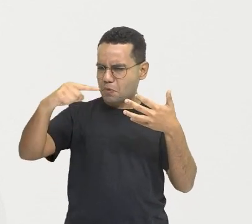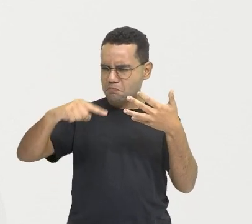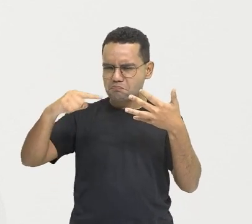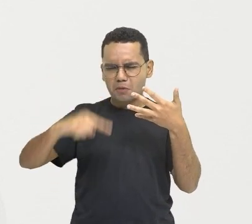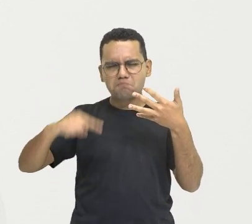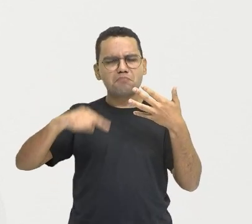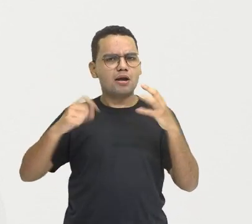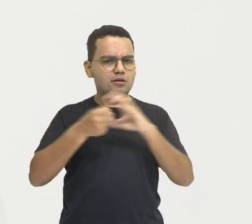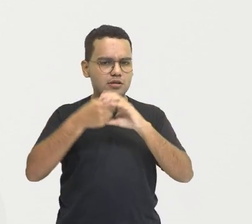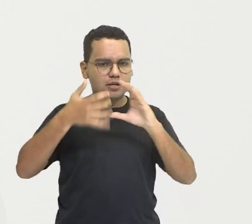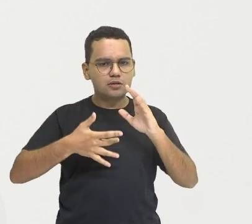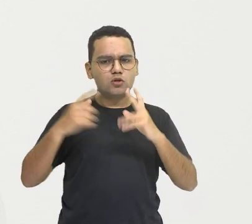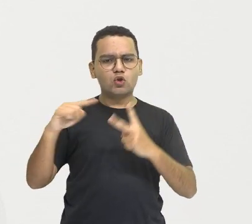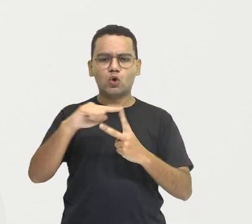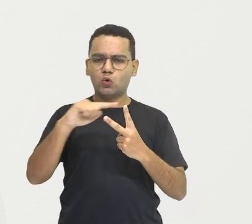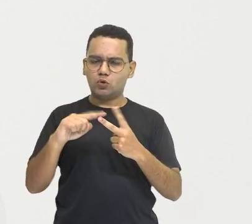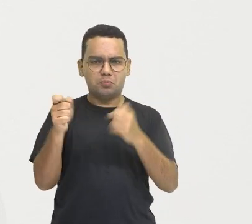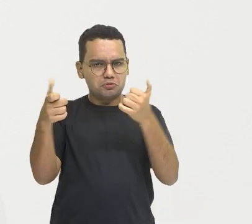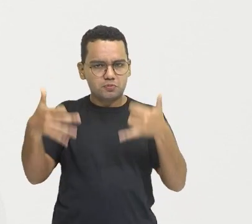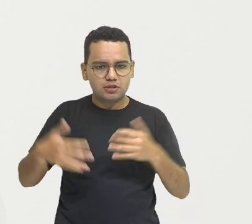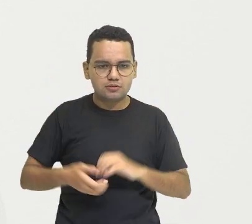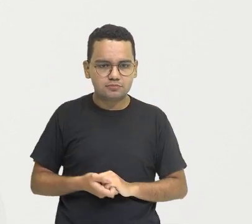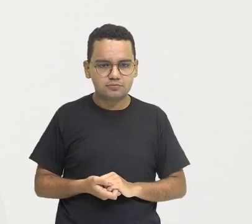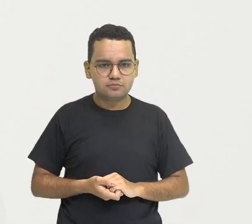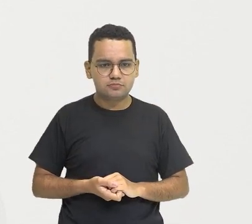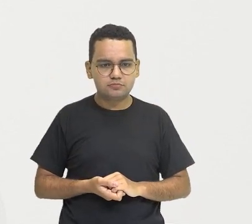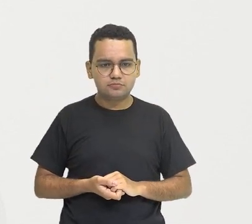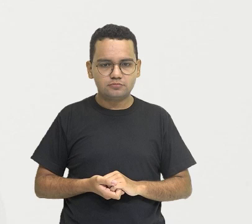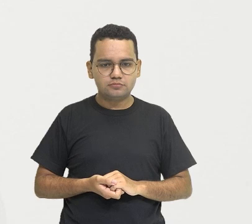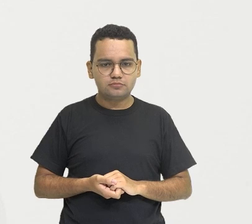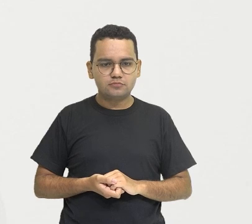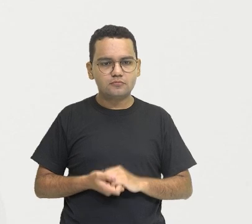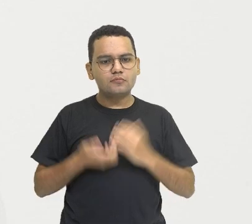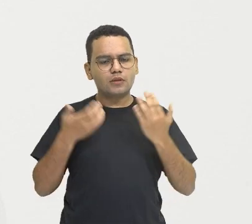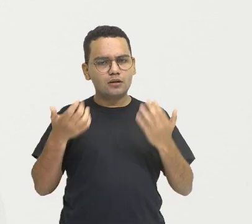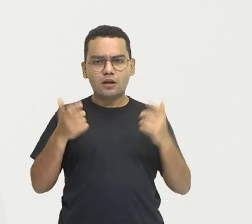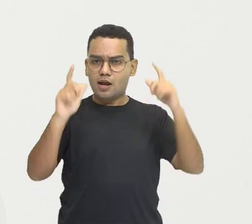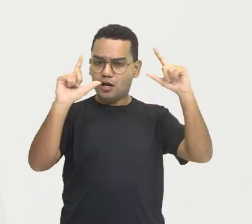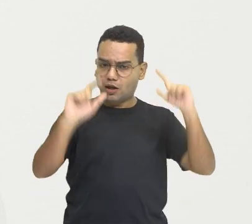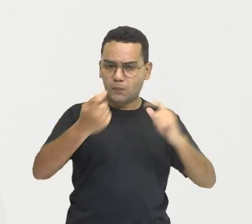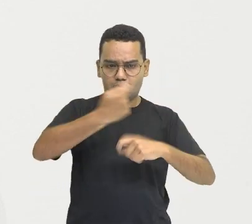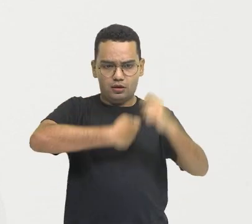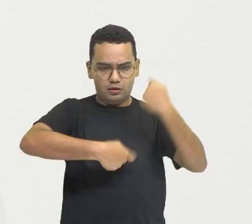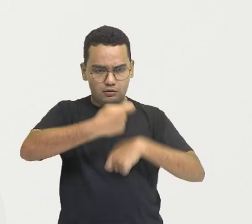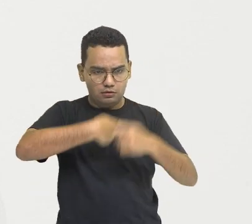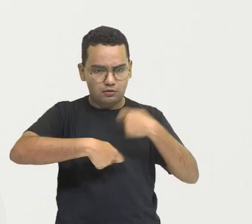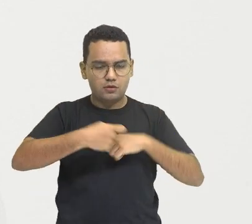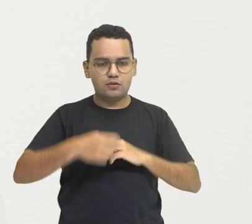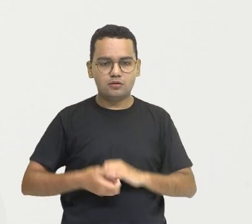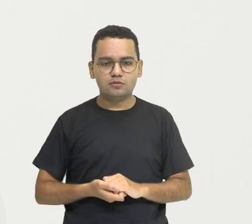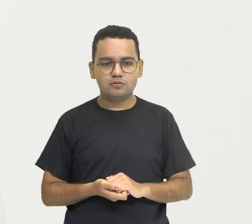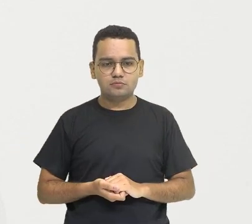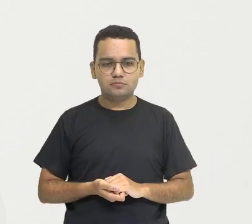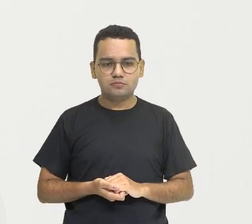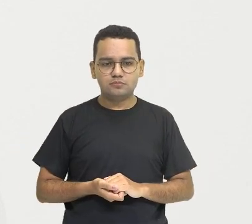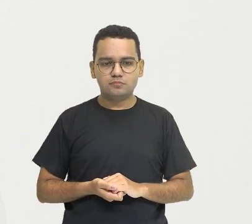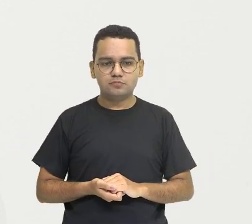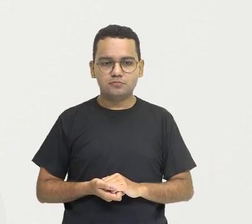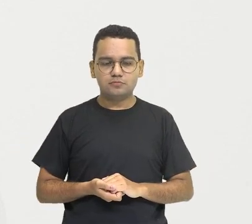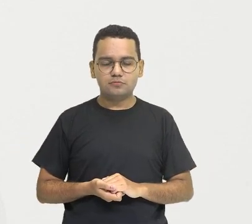aqui dois que foram essenciais. O esgotamento das economias planificadas, tá bom? Então,